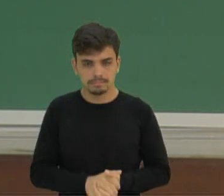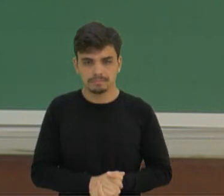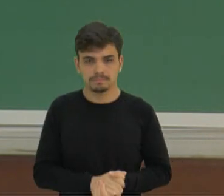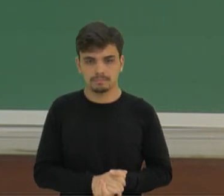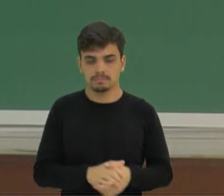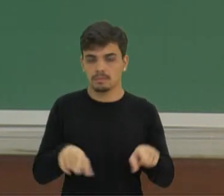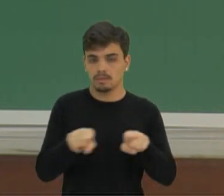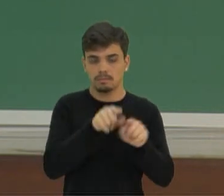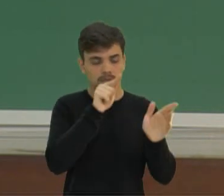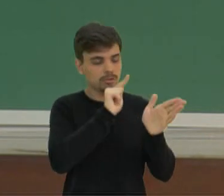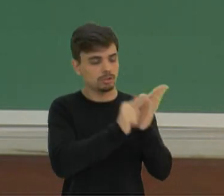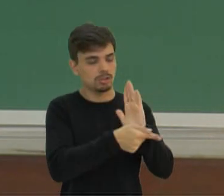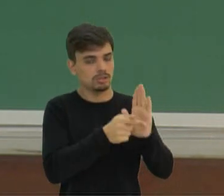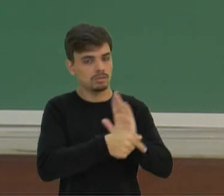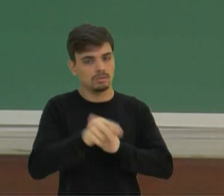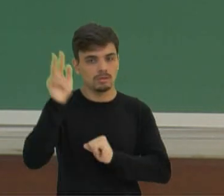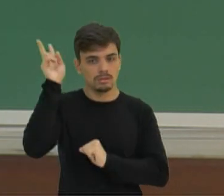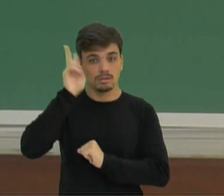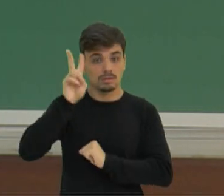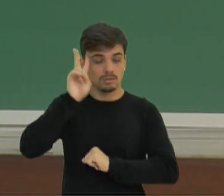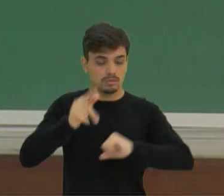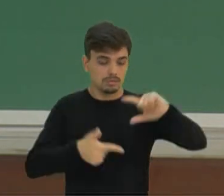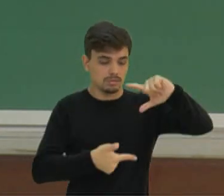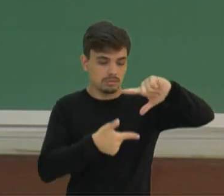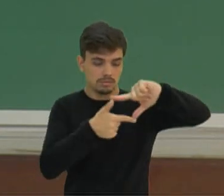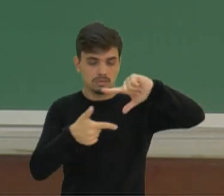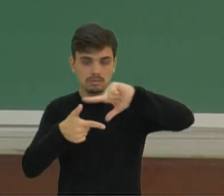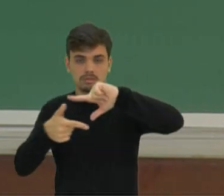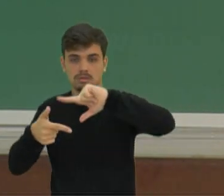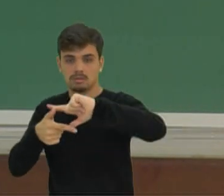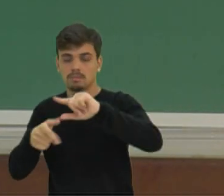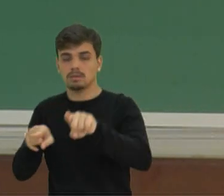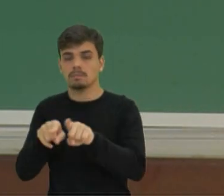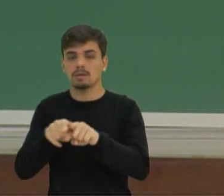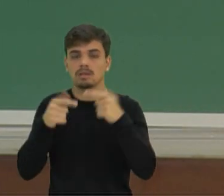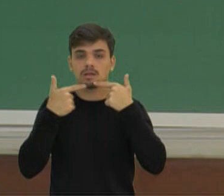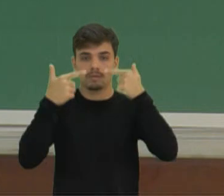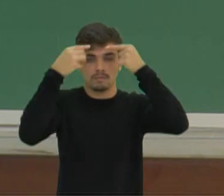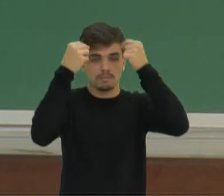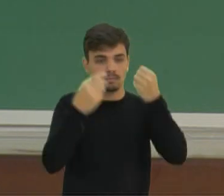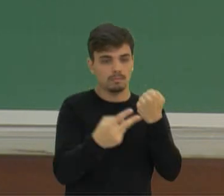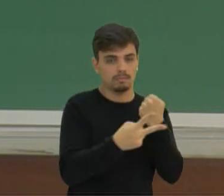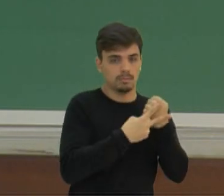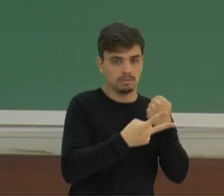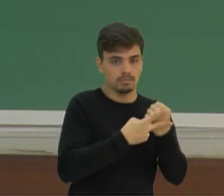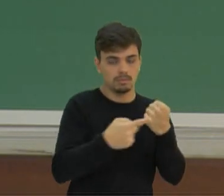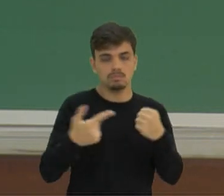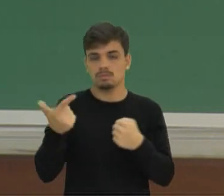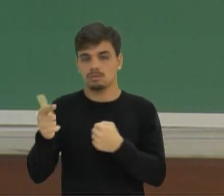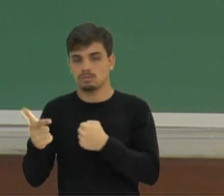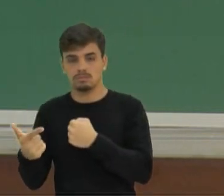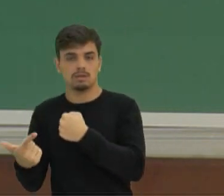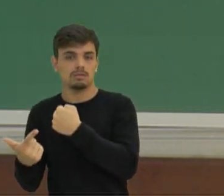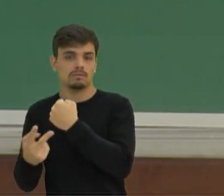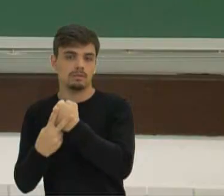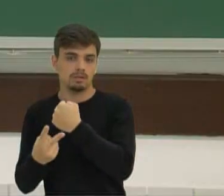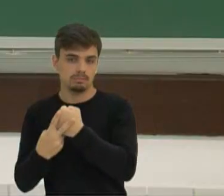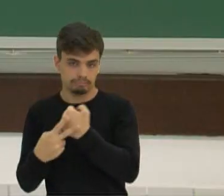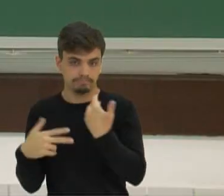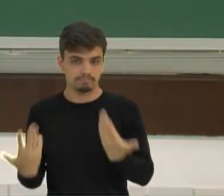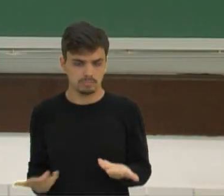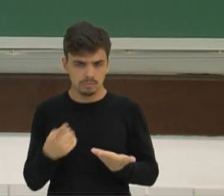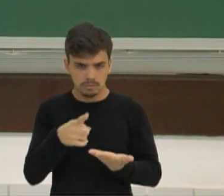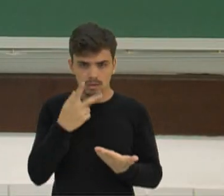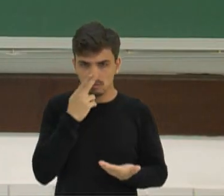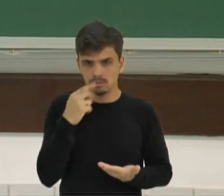historieta, história em quadrinhos, e a linguagem verbal e não verbal, a linguagem verbal e não verbal. E aí, pessoal, vocês